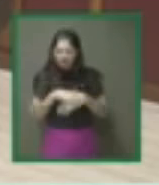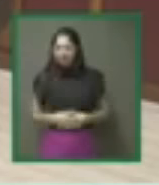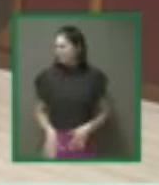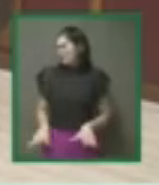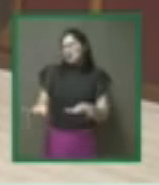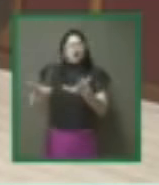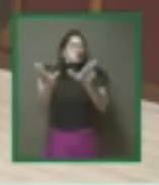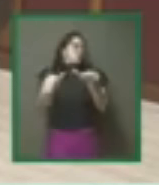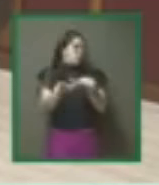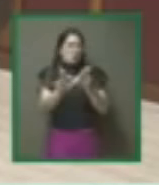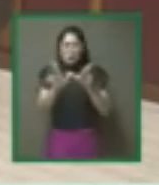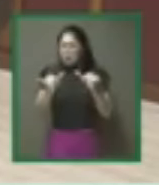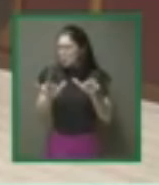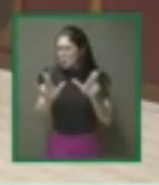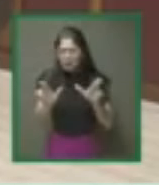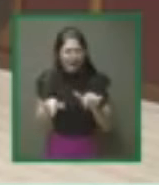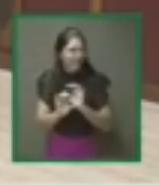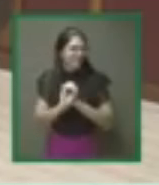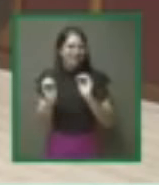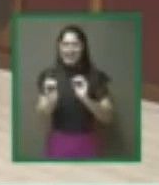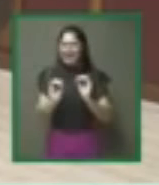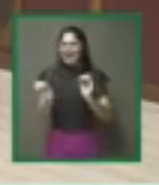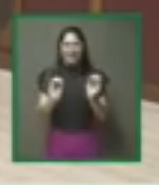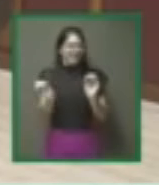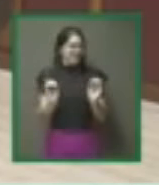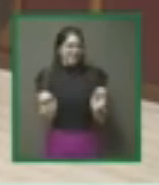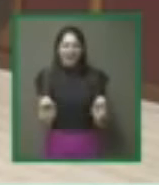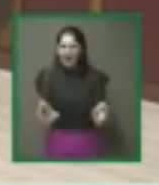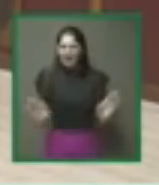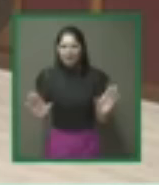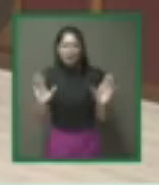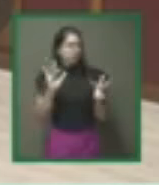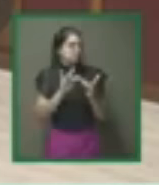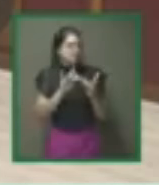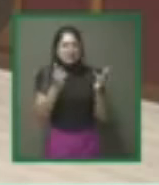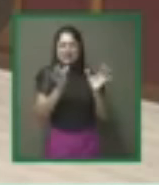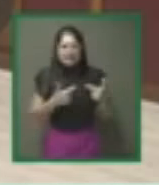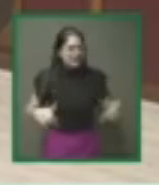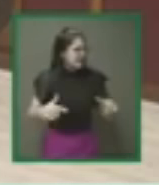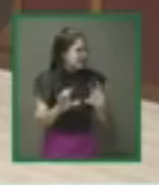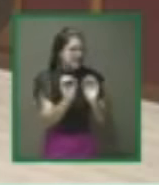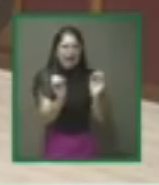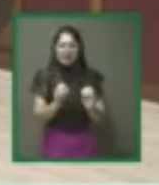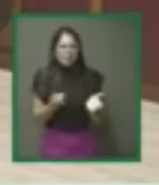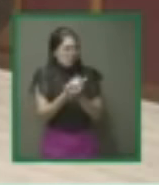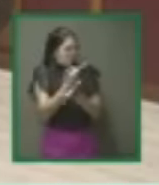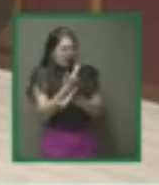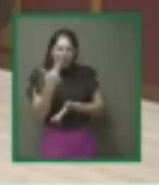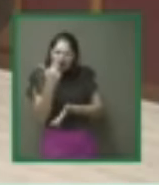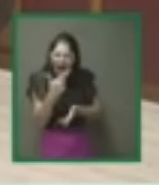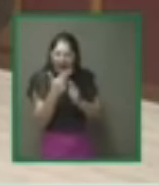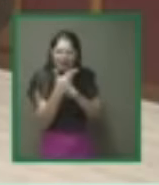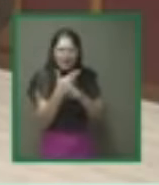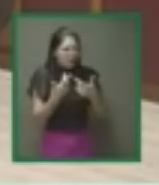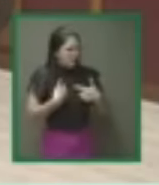De jeito nenhum. De jeito nenhum. Você... Nunca liguei para o Bruno, nunca tratei com ele acerca de arma ou com